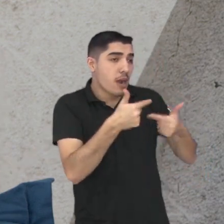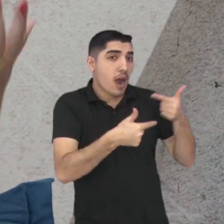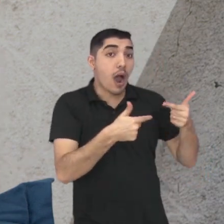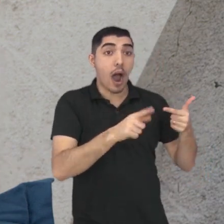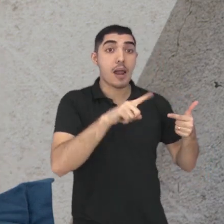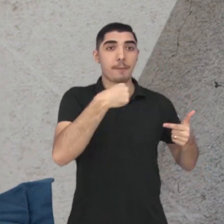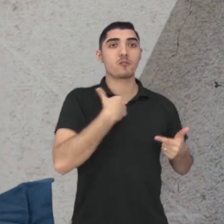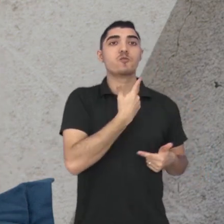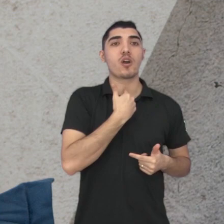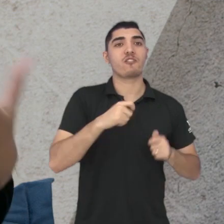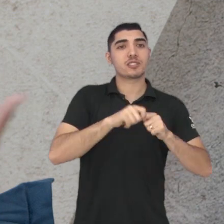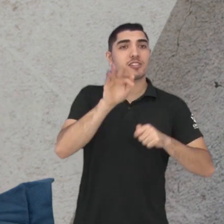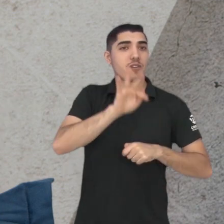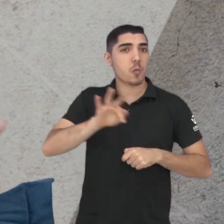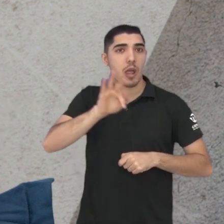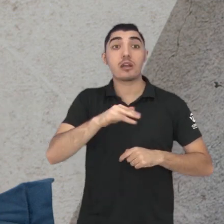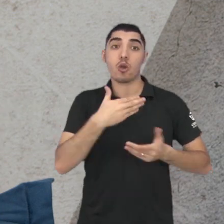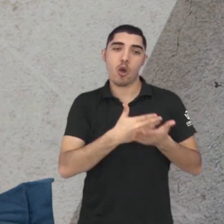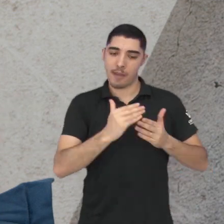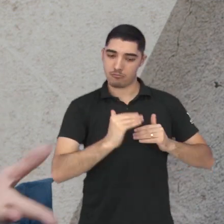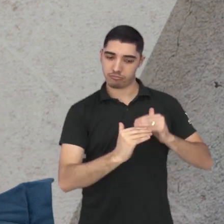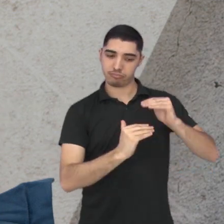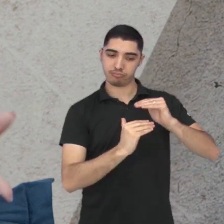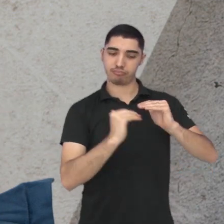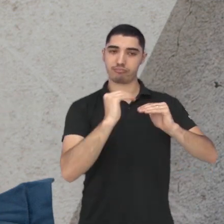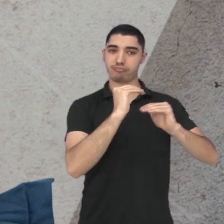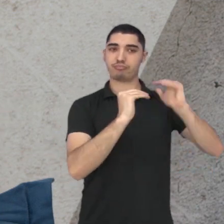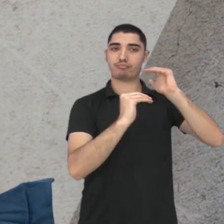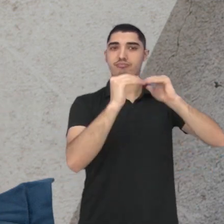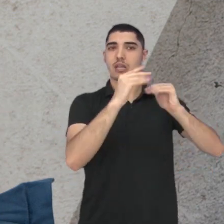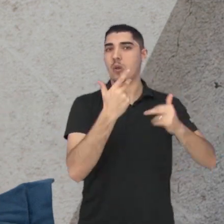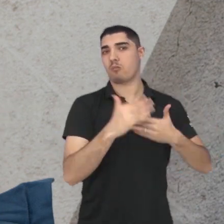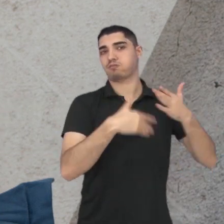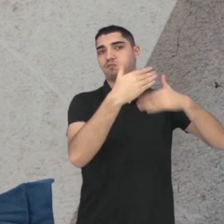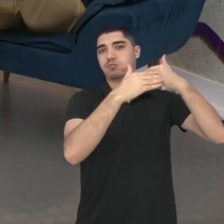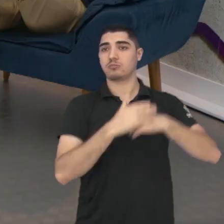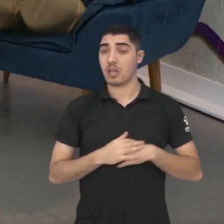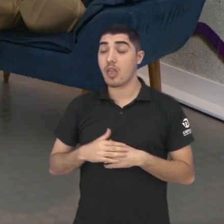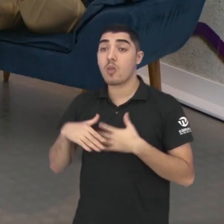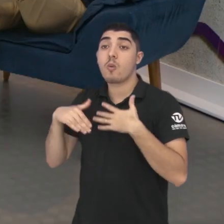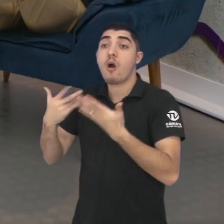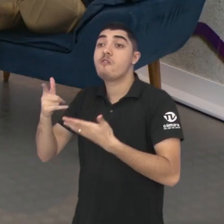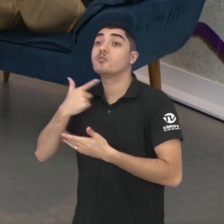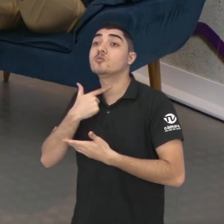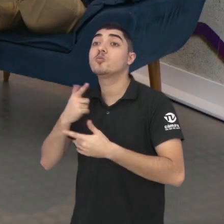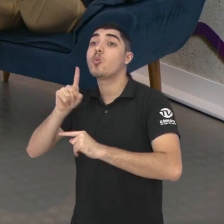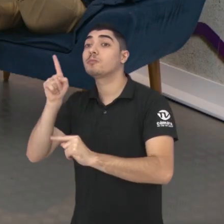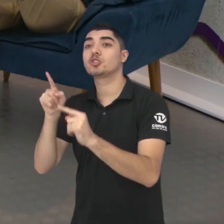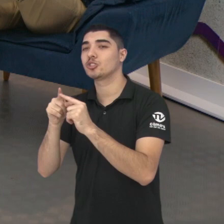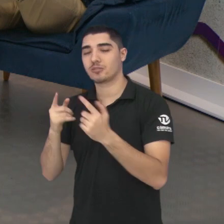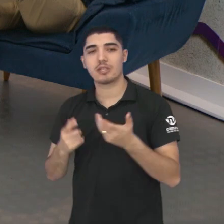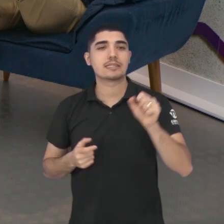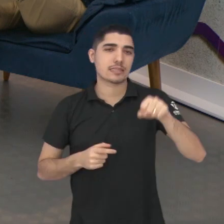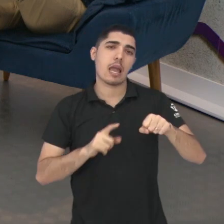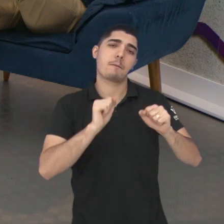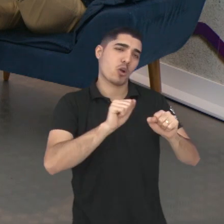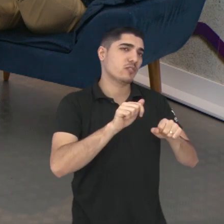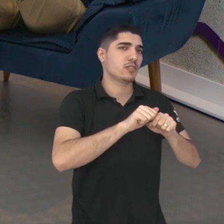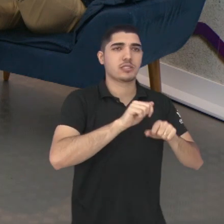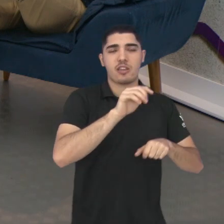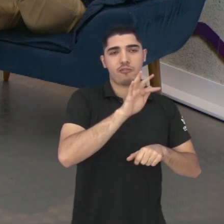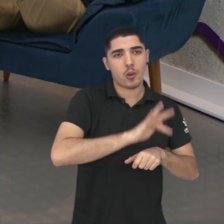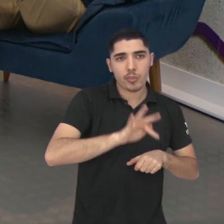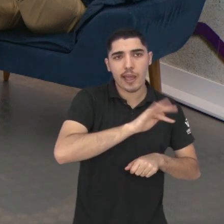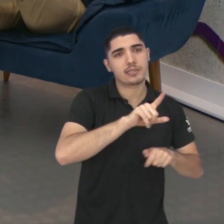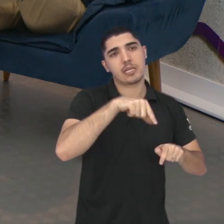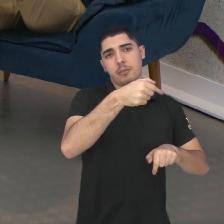superior. Então você vai, né, medindo qual é a parte até que você quer. Até onde você quer chegar, exatamente, né? Uma pós-graduação, aí parte para mestrado,